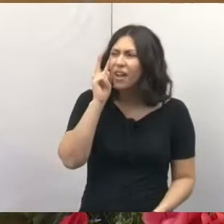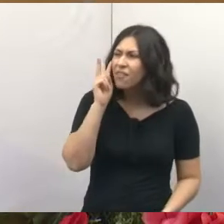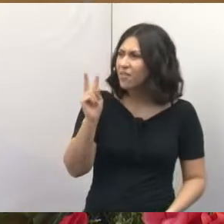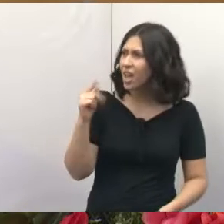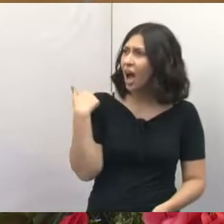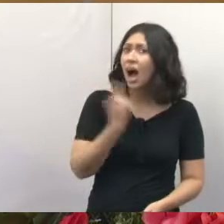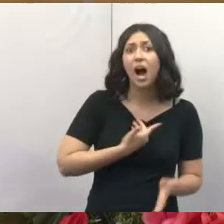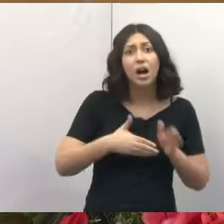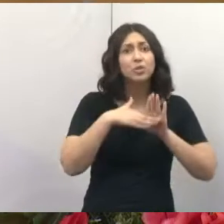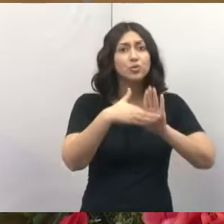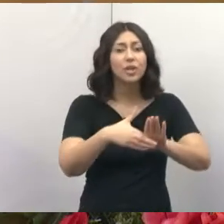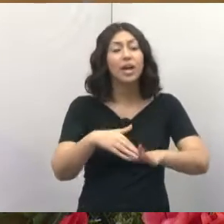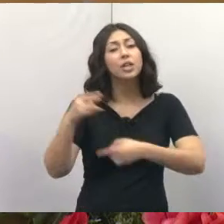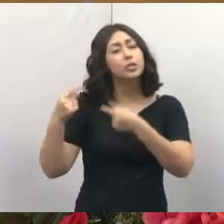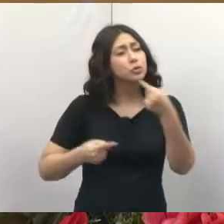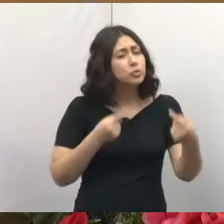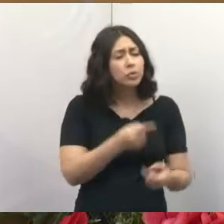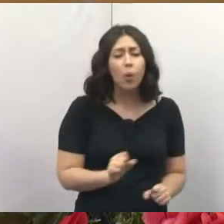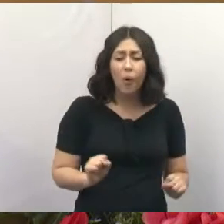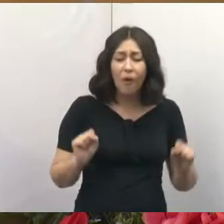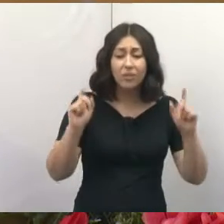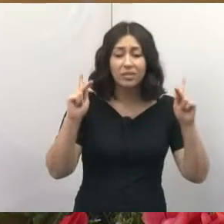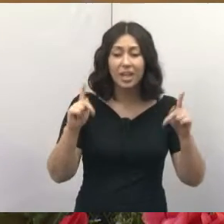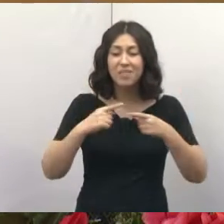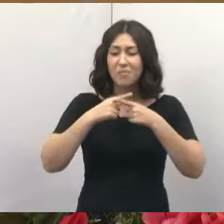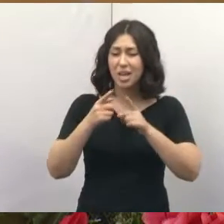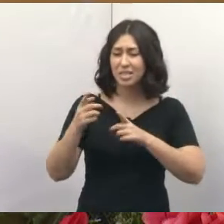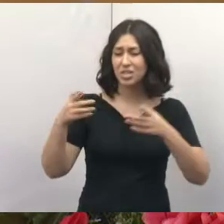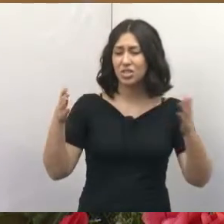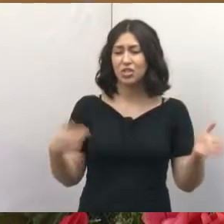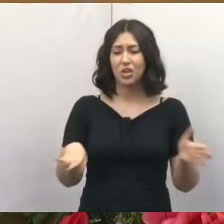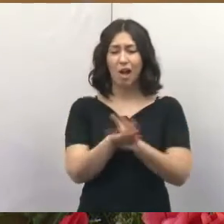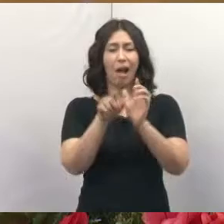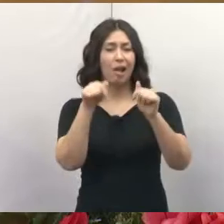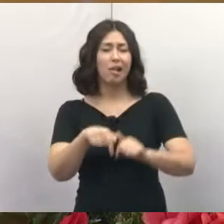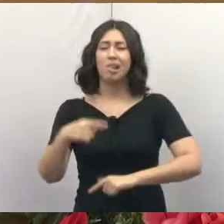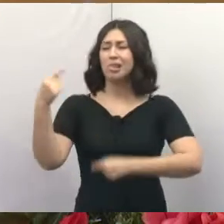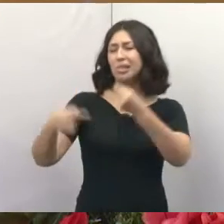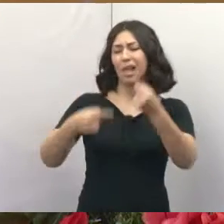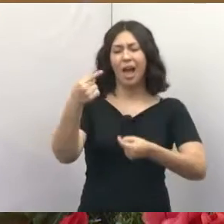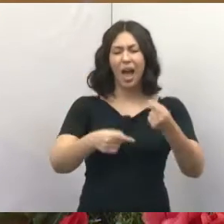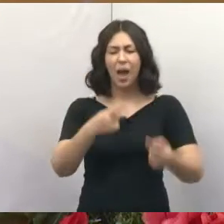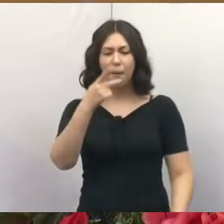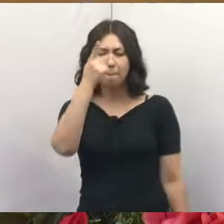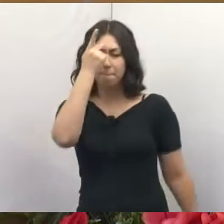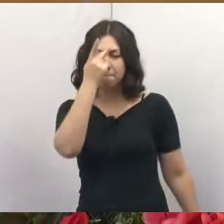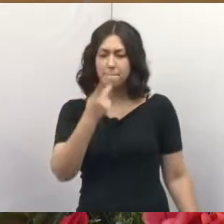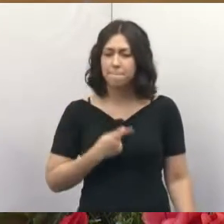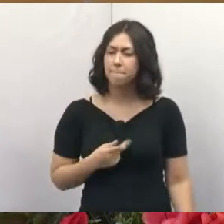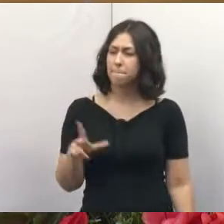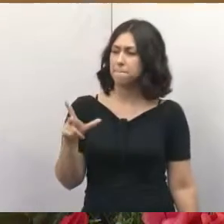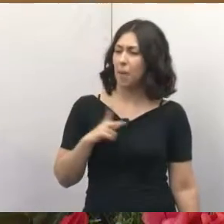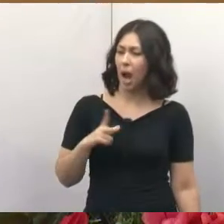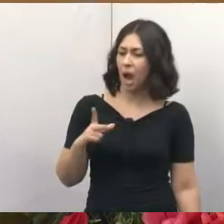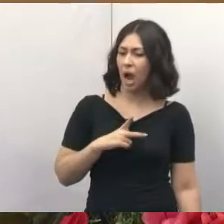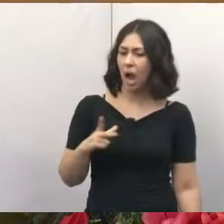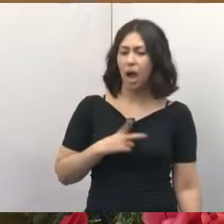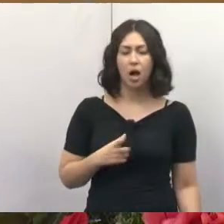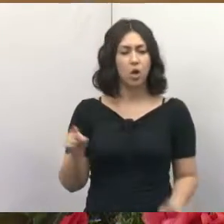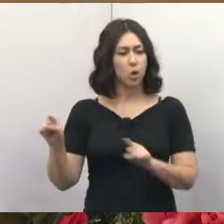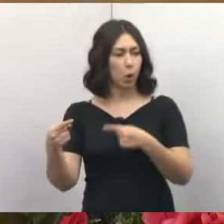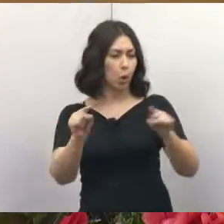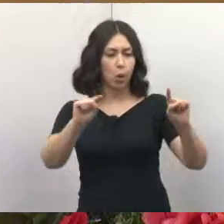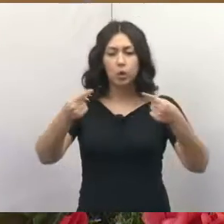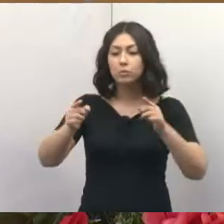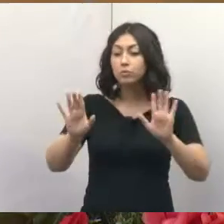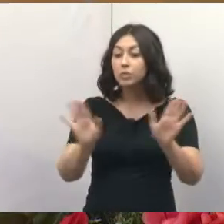e essas discussões sadias que a gente tem que trazer para cá. Não chegar aqui e a gente ficar discutindo coisas pessoais, muitas vezes, de um vereador e outro. Eu acho que